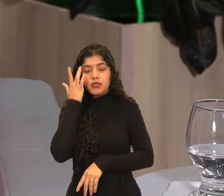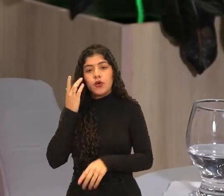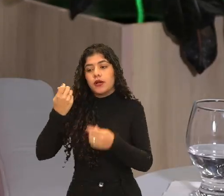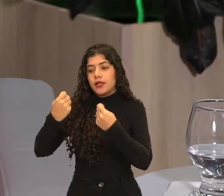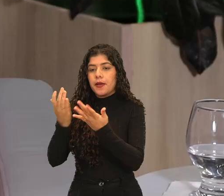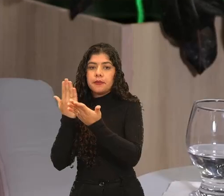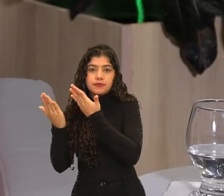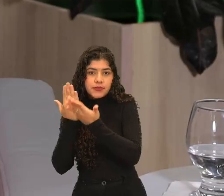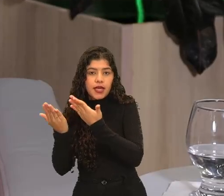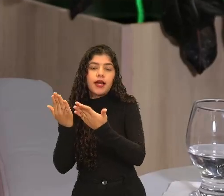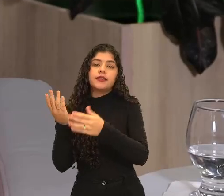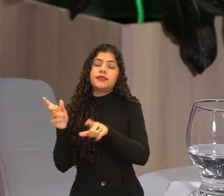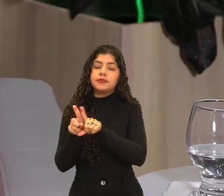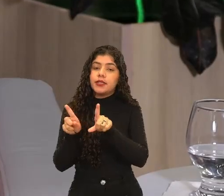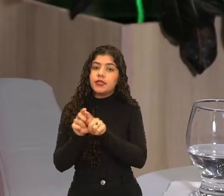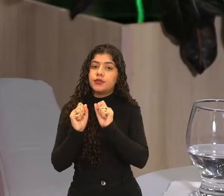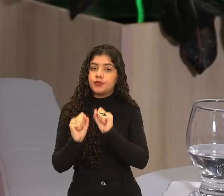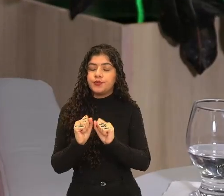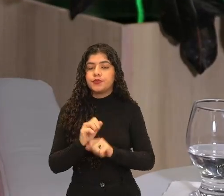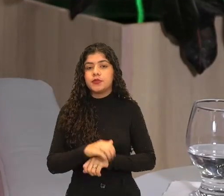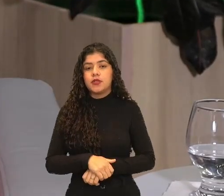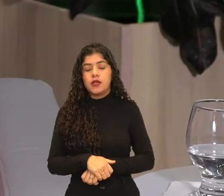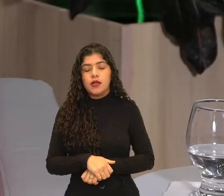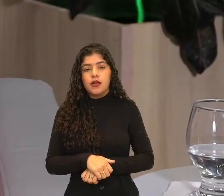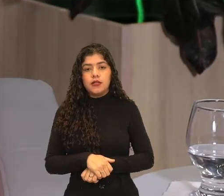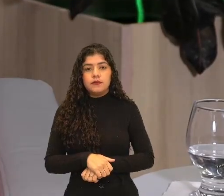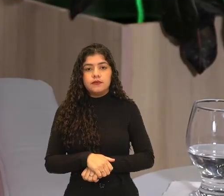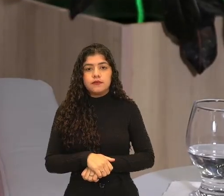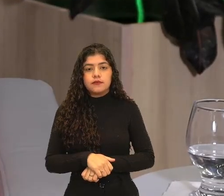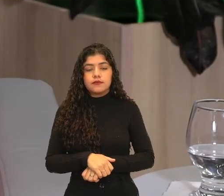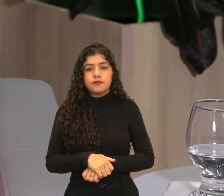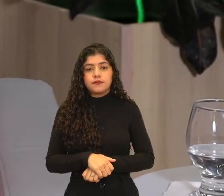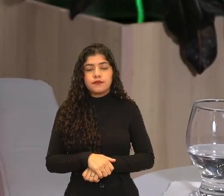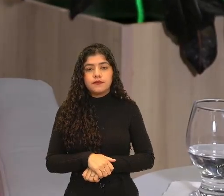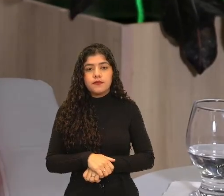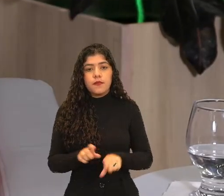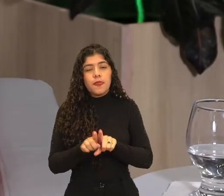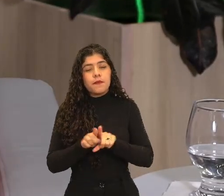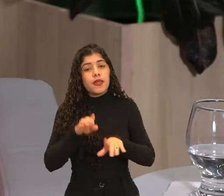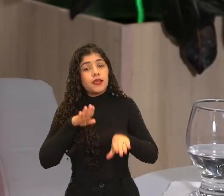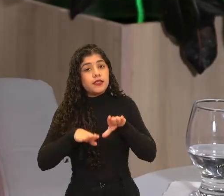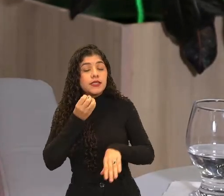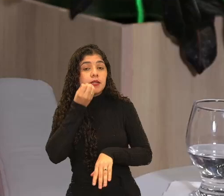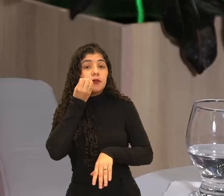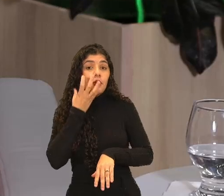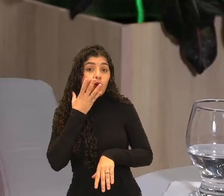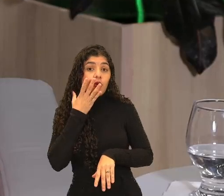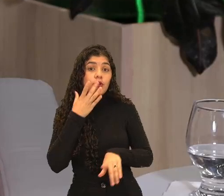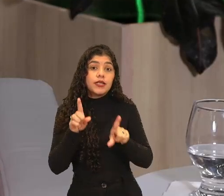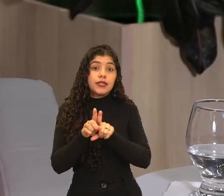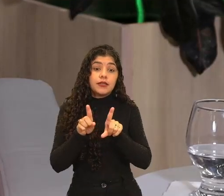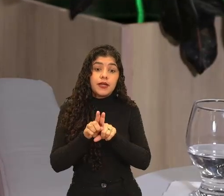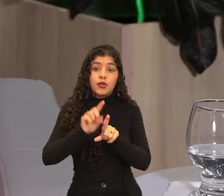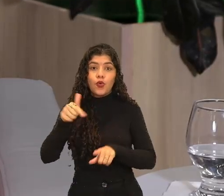também, de fechar um diagnóstico sozinho. E o que às vezes é bom para alguma, por exemplo, ela no